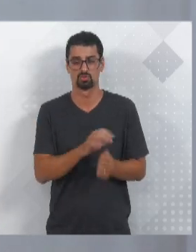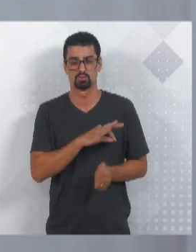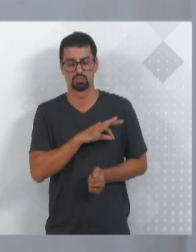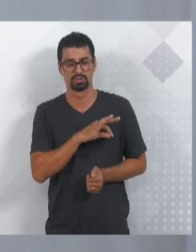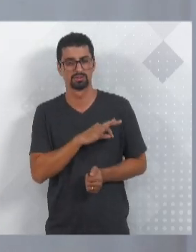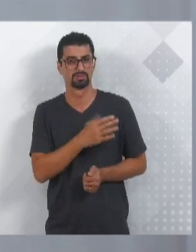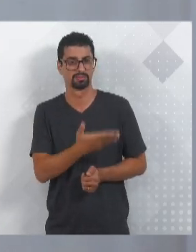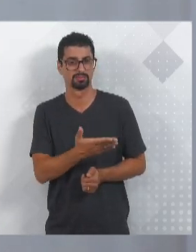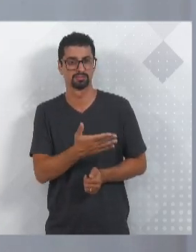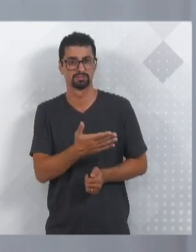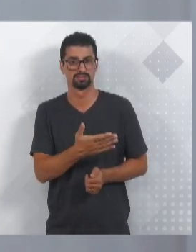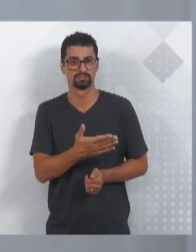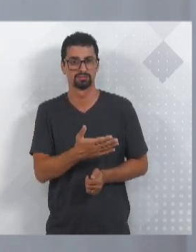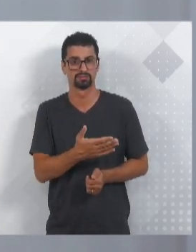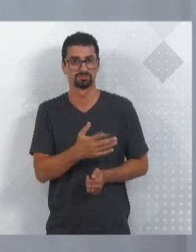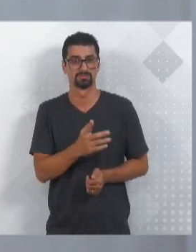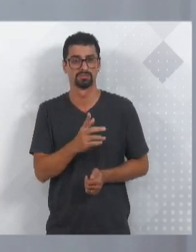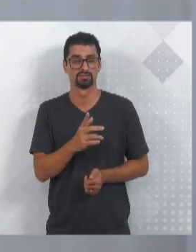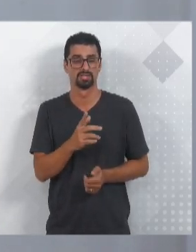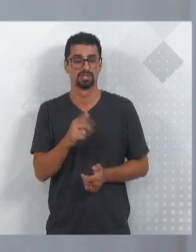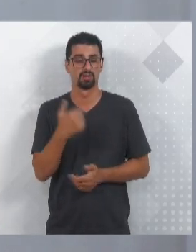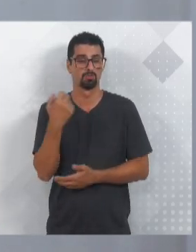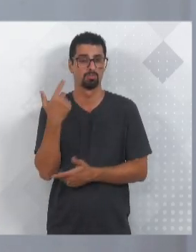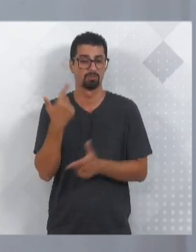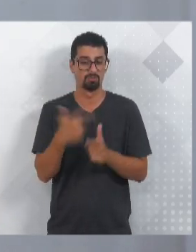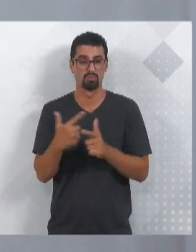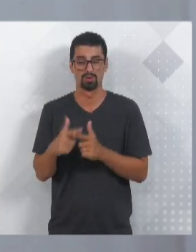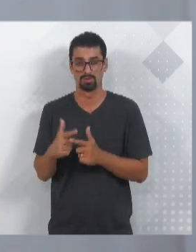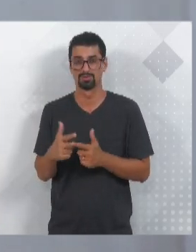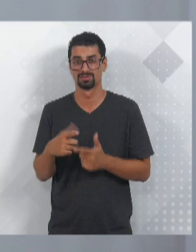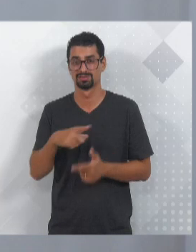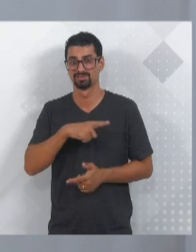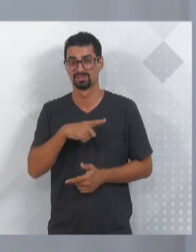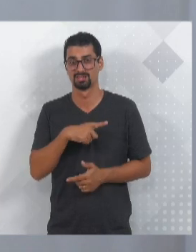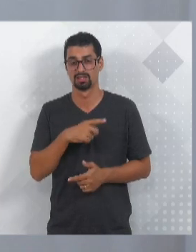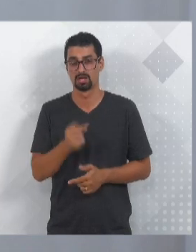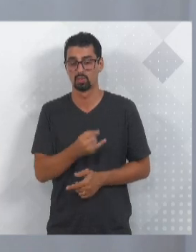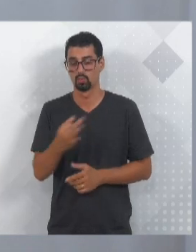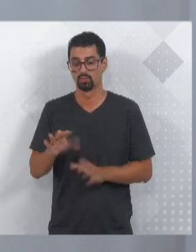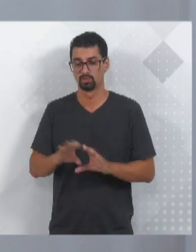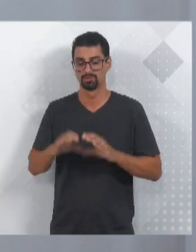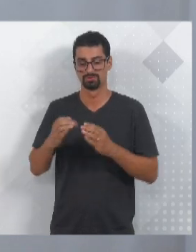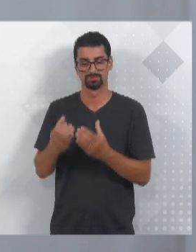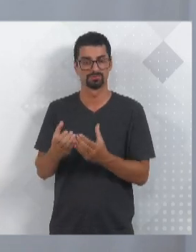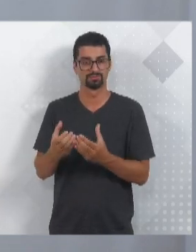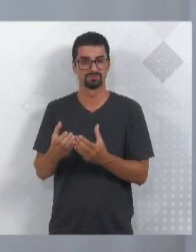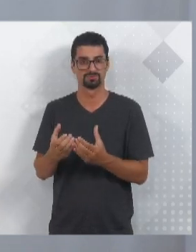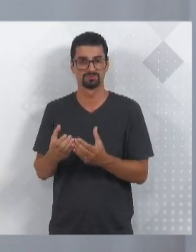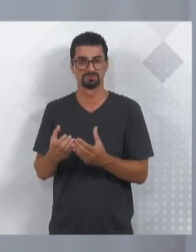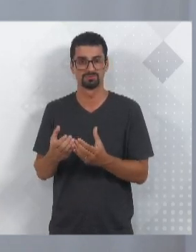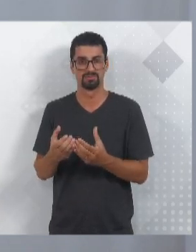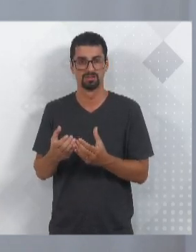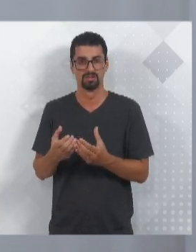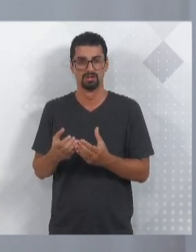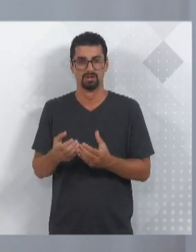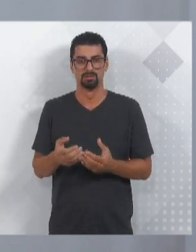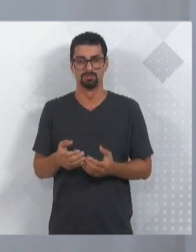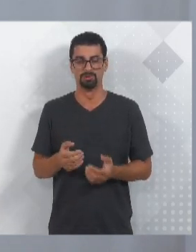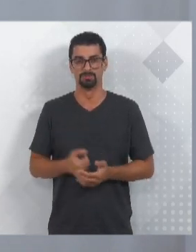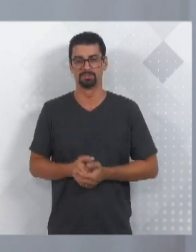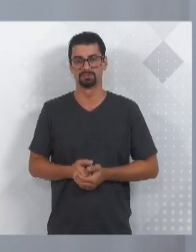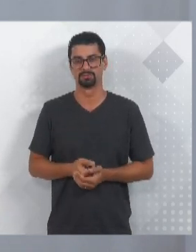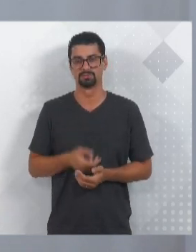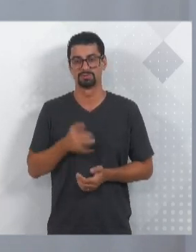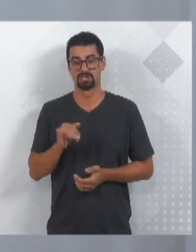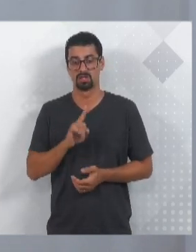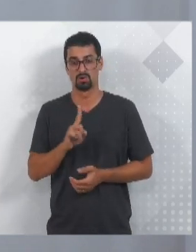e aí é um grave problema que a gente gera enquanto comunidade. Porque se eu não